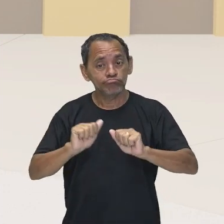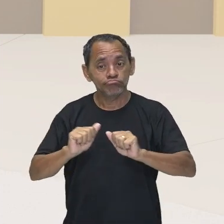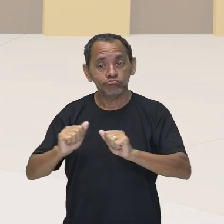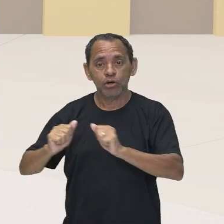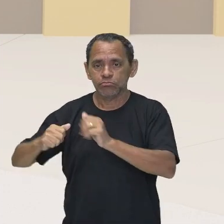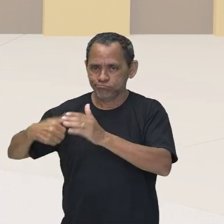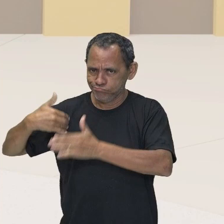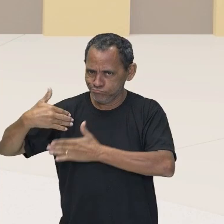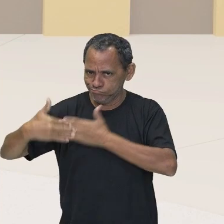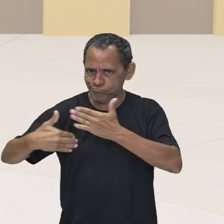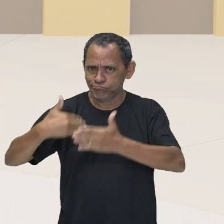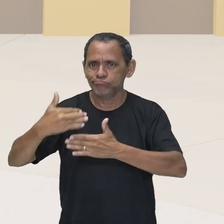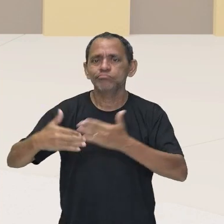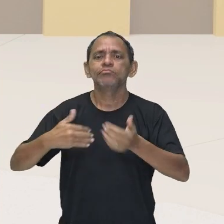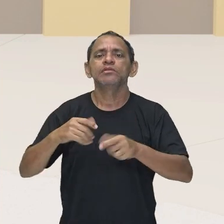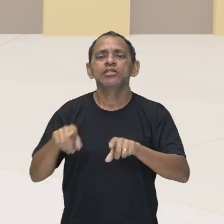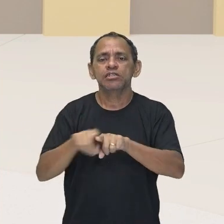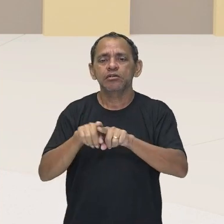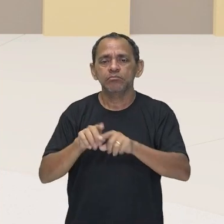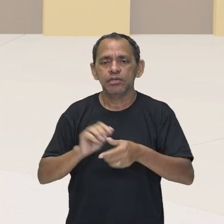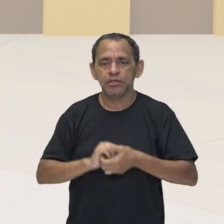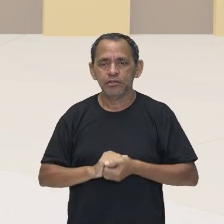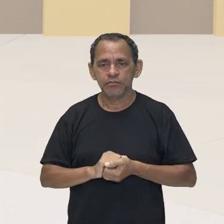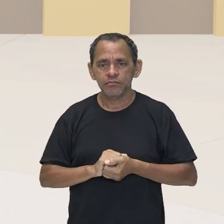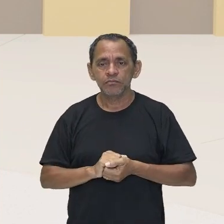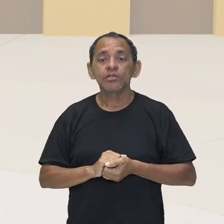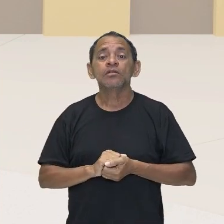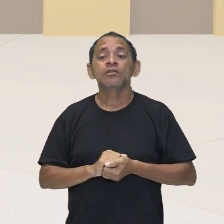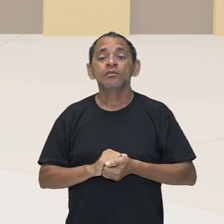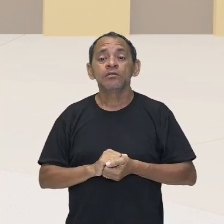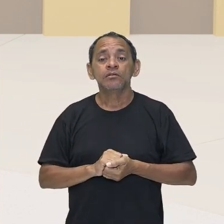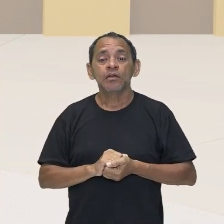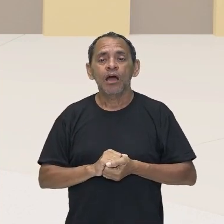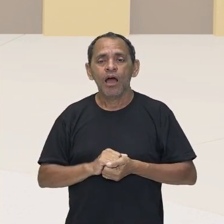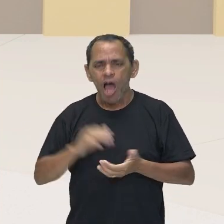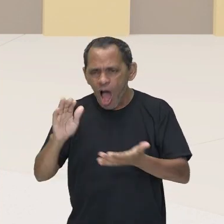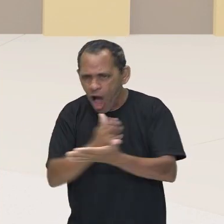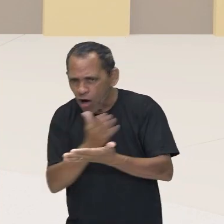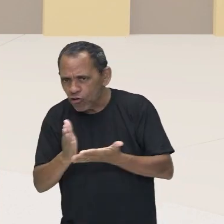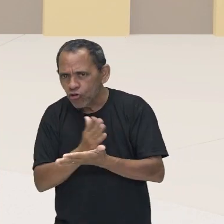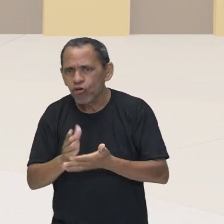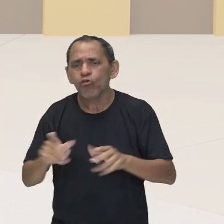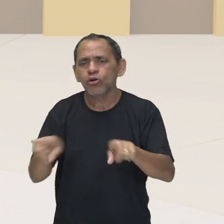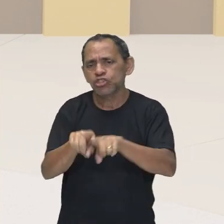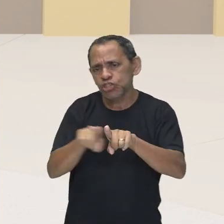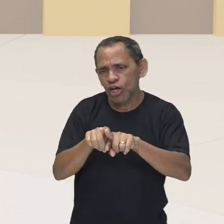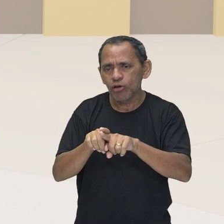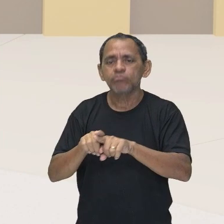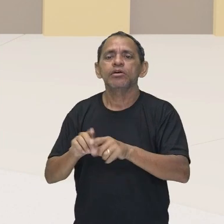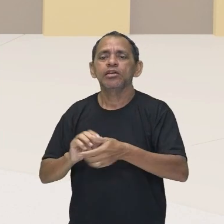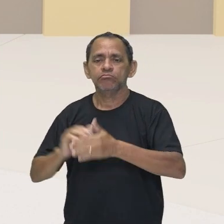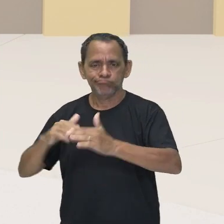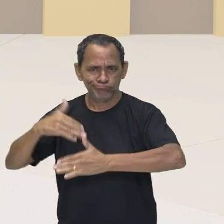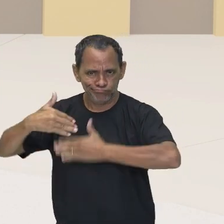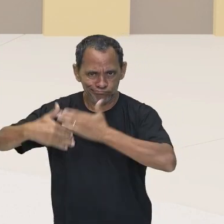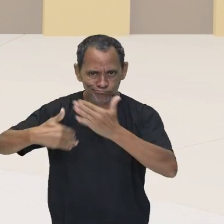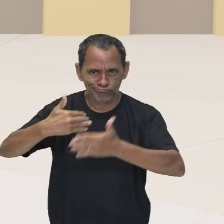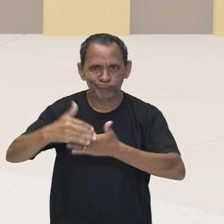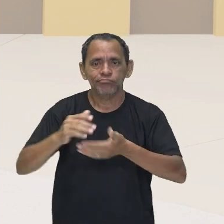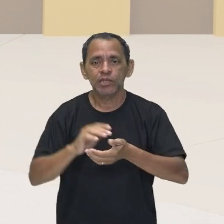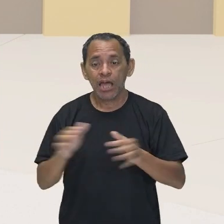habilidades que vocês podem construir. Então, meus amores, meus queridos alunos,